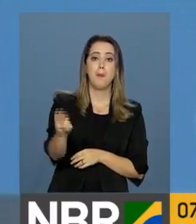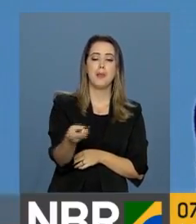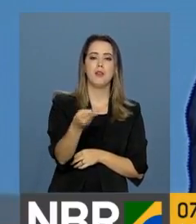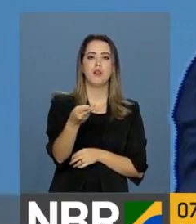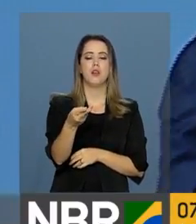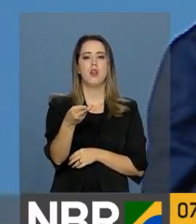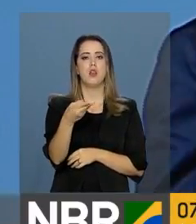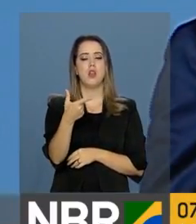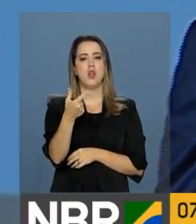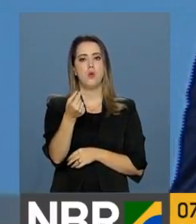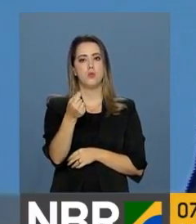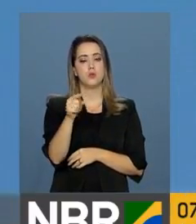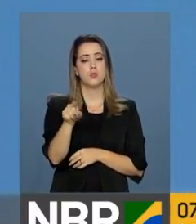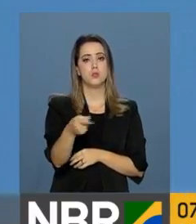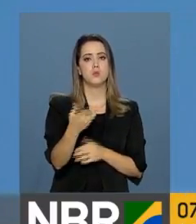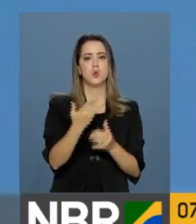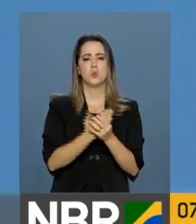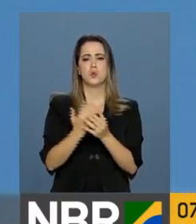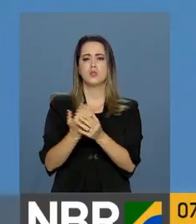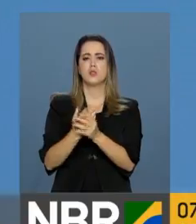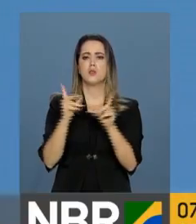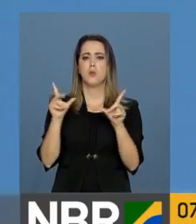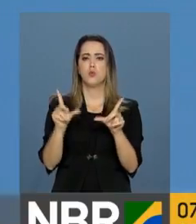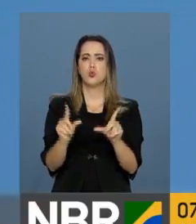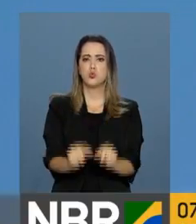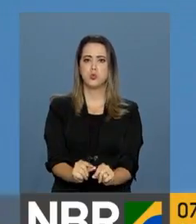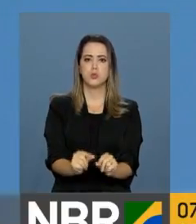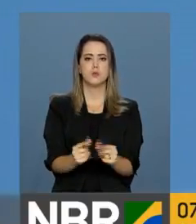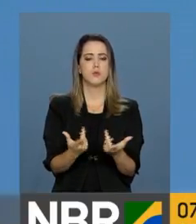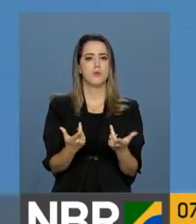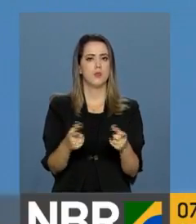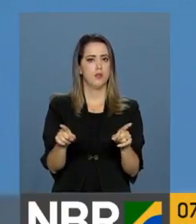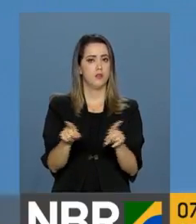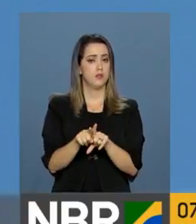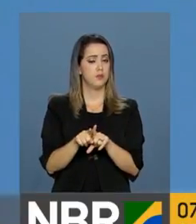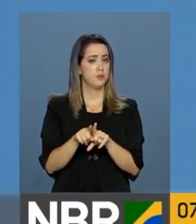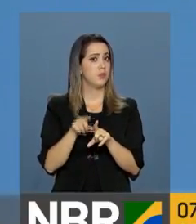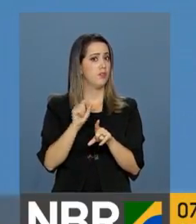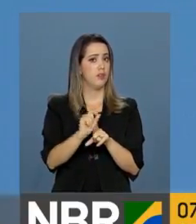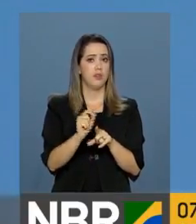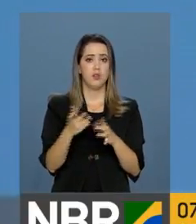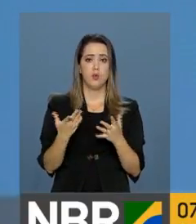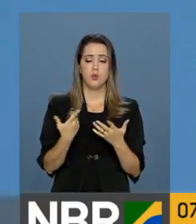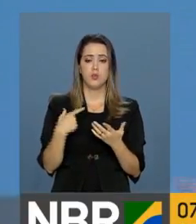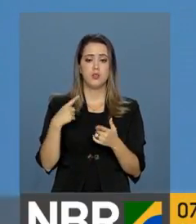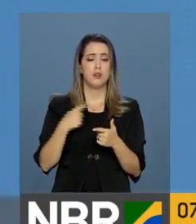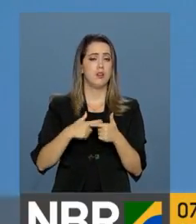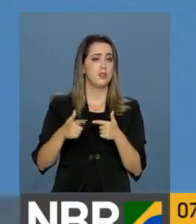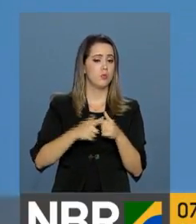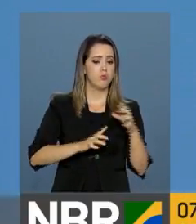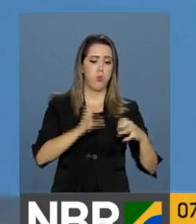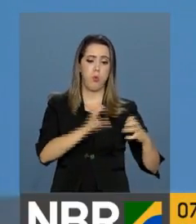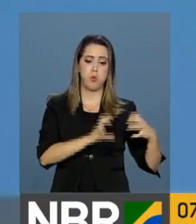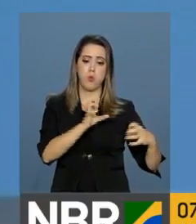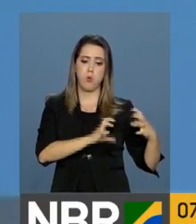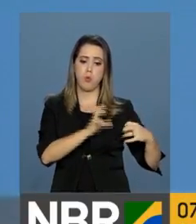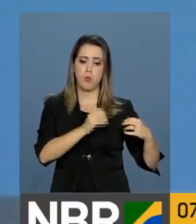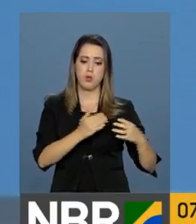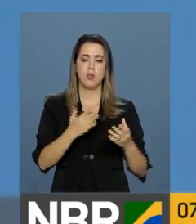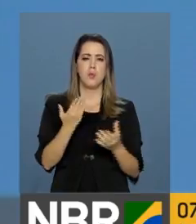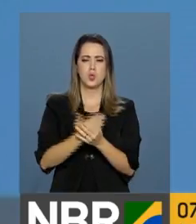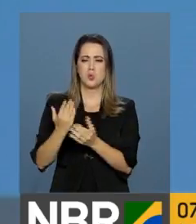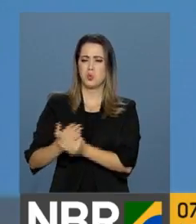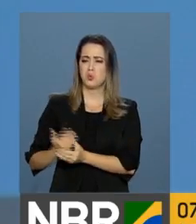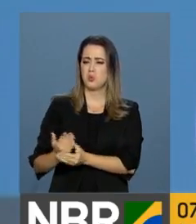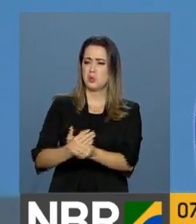menos ou seja é encerrou uma área seríssima de grande vicky josi idade social e sob o